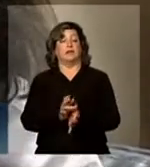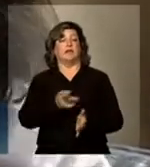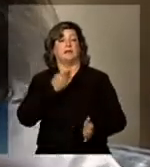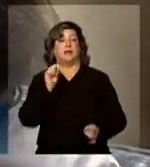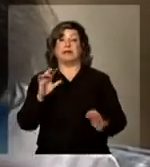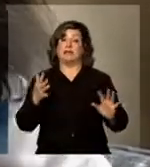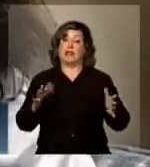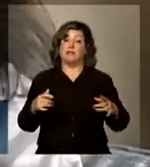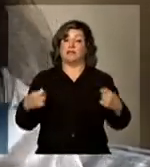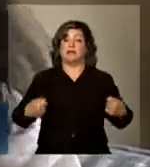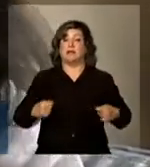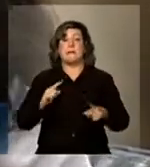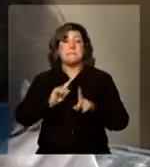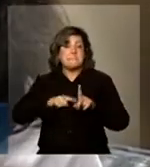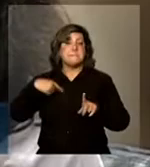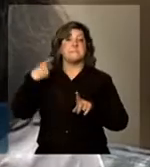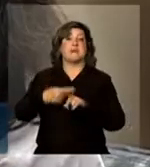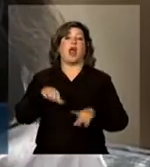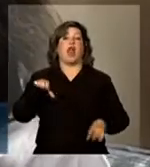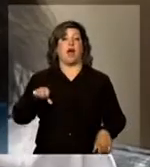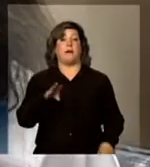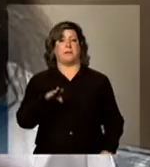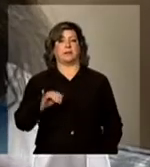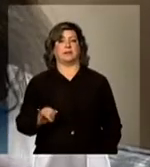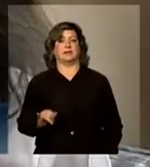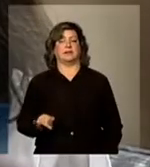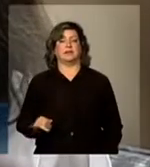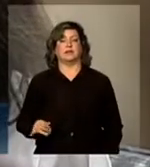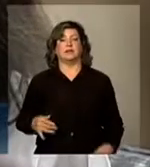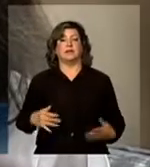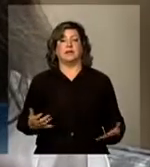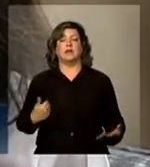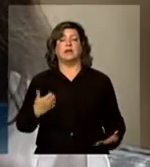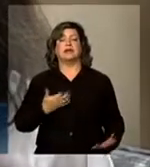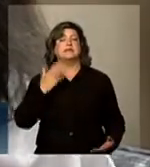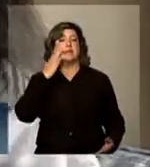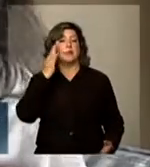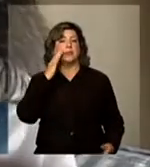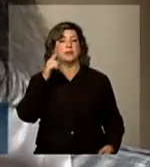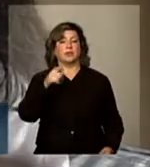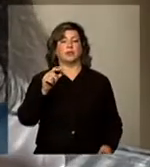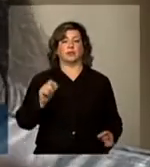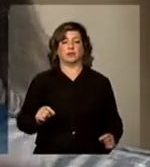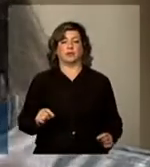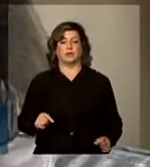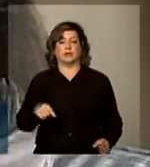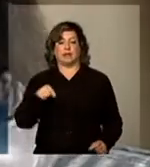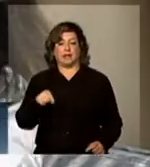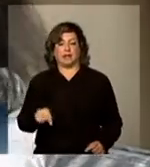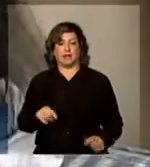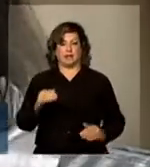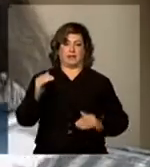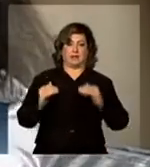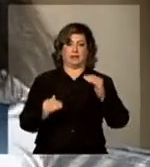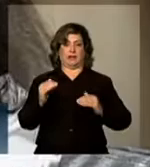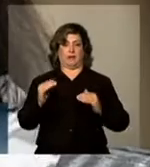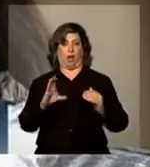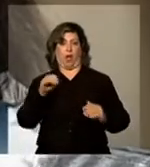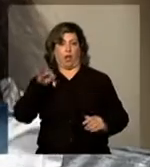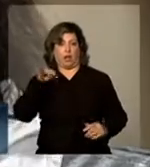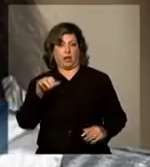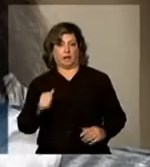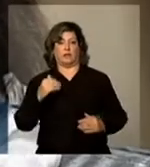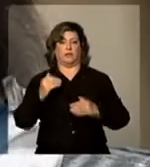seja necessário mais 9 bi. Então, eu queria ver com o senhor o seguinte... Essa variável, a conta de